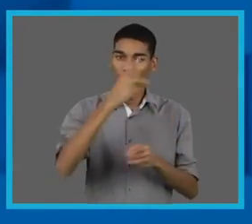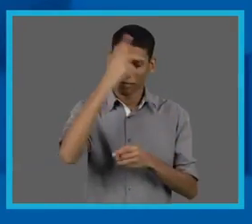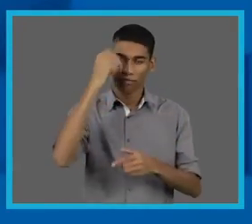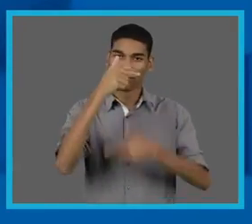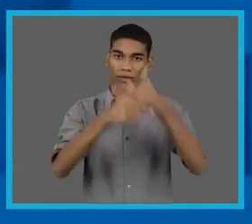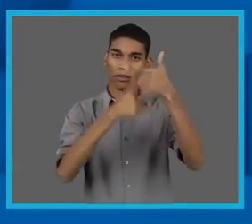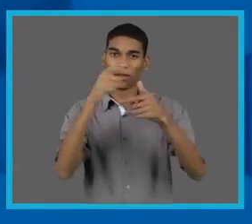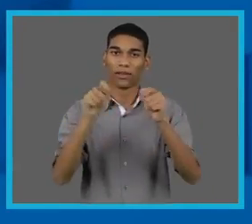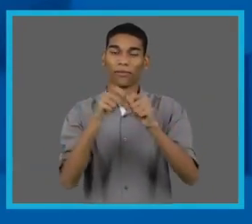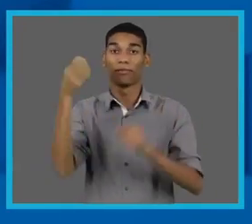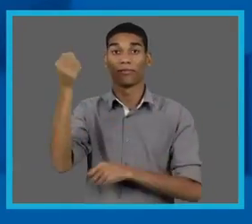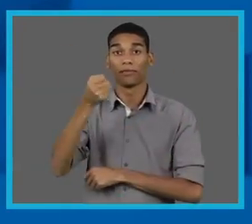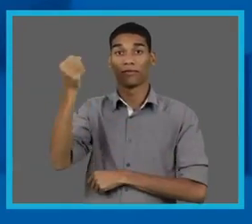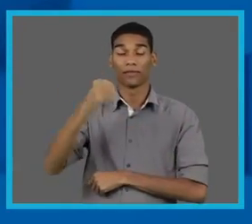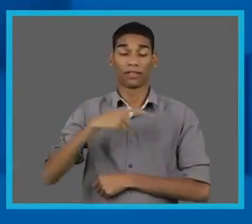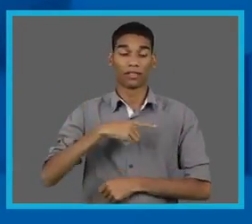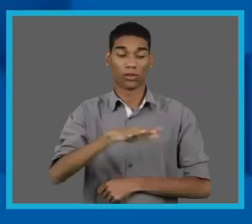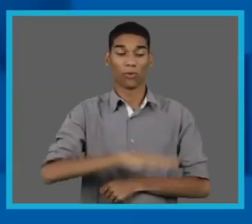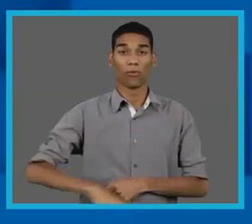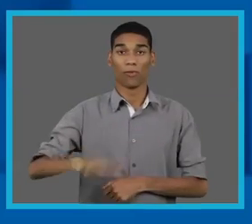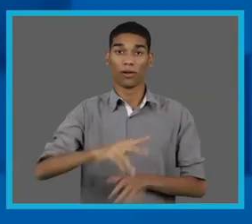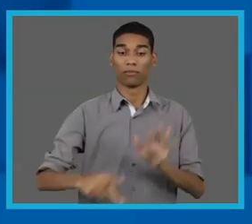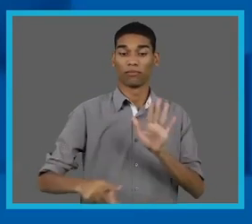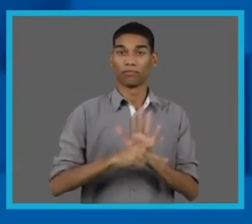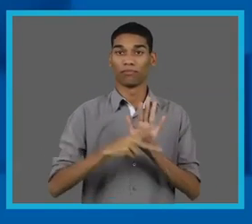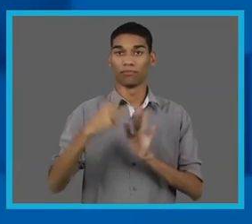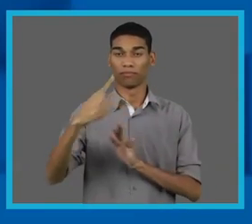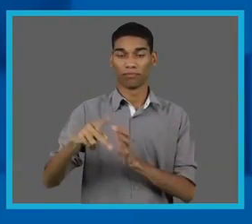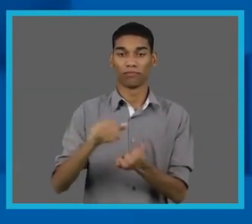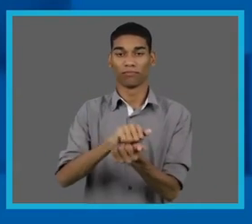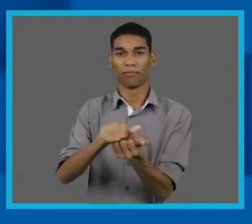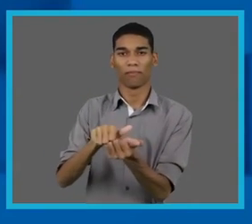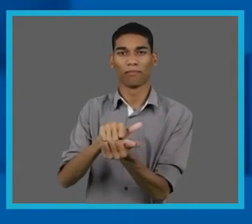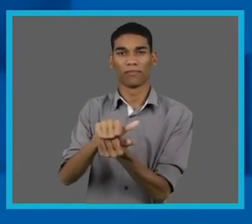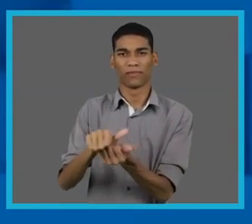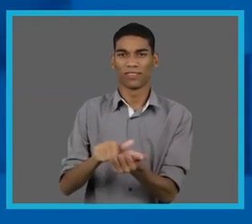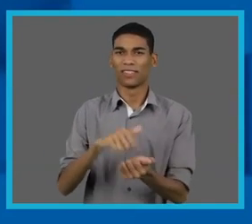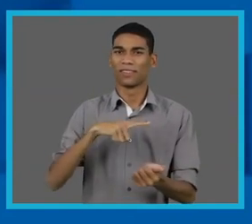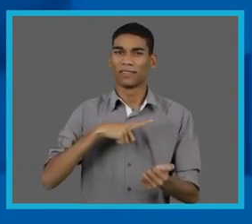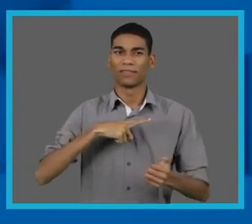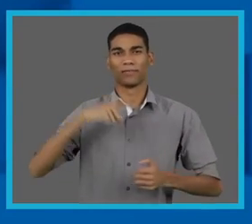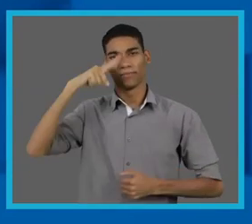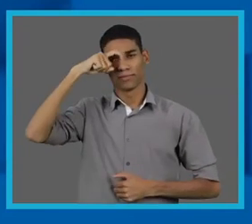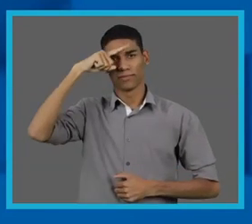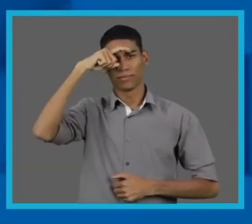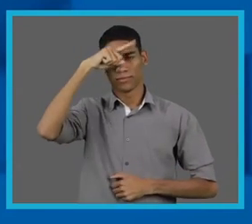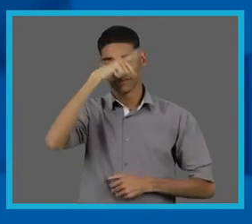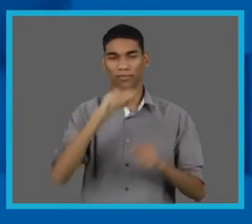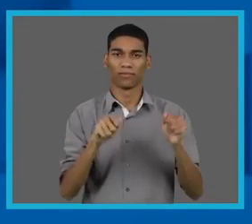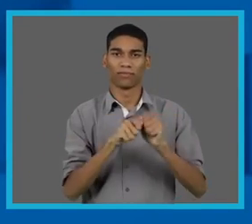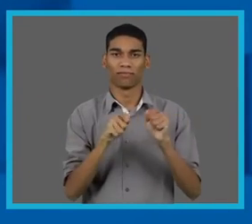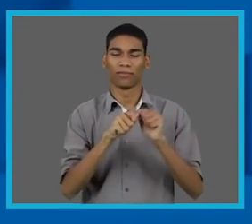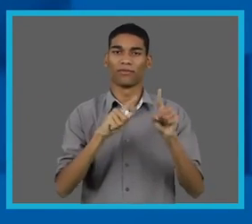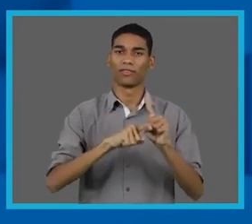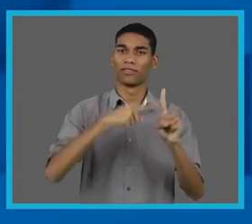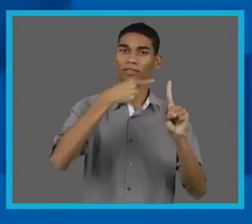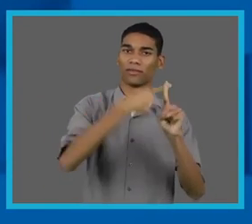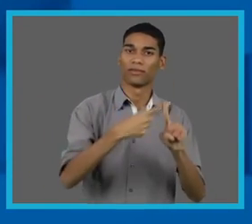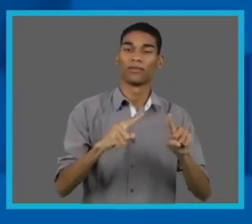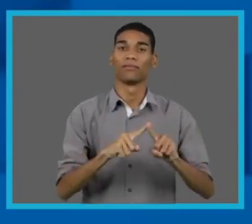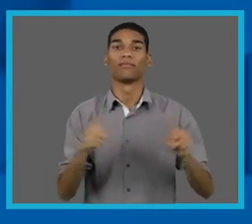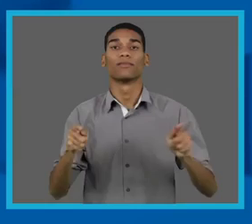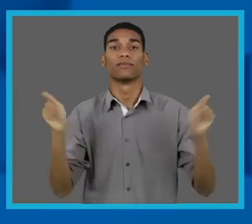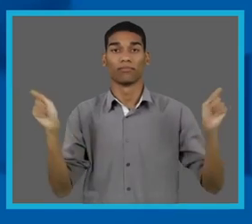pequenos produtores de leite que dispõem de uma área restrita para o pasto têm frequentemente dificuldades para produzir